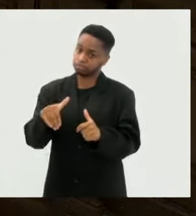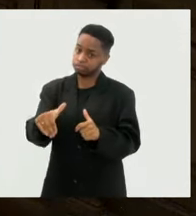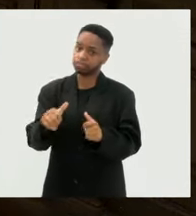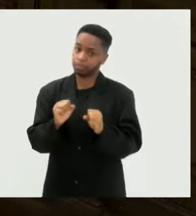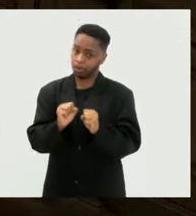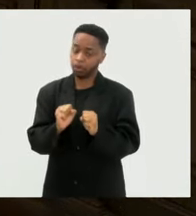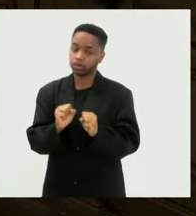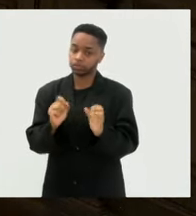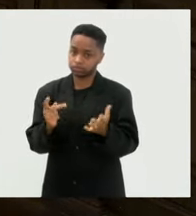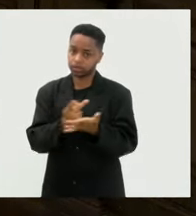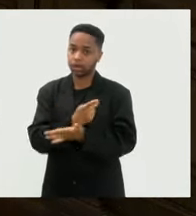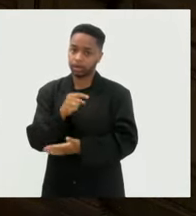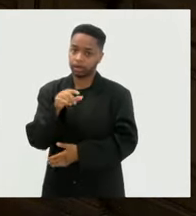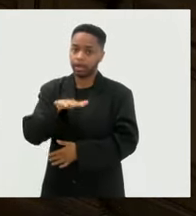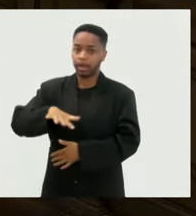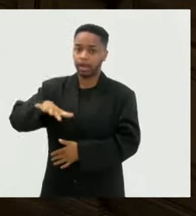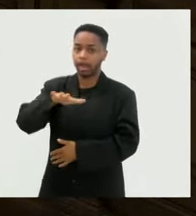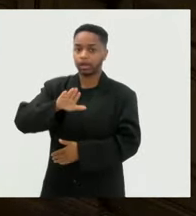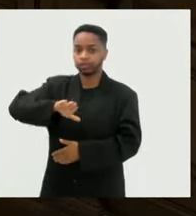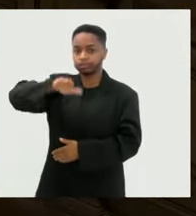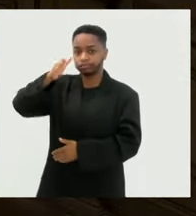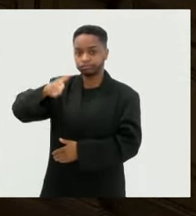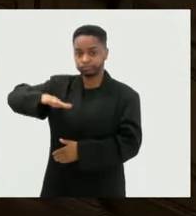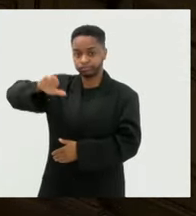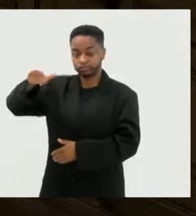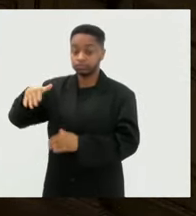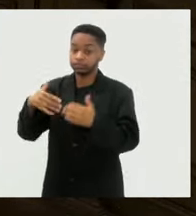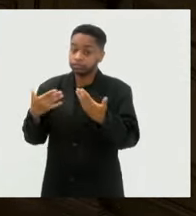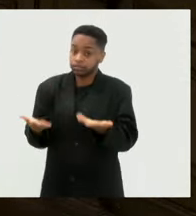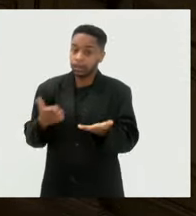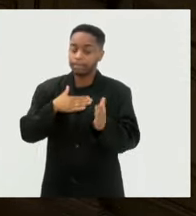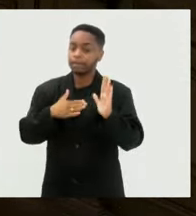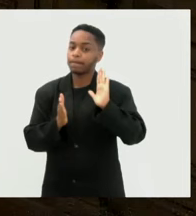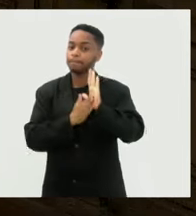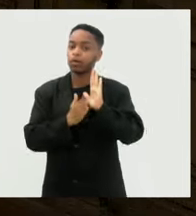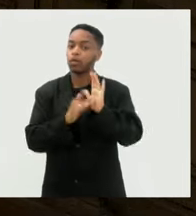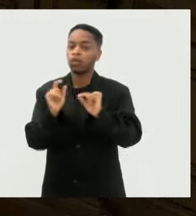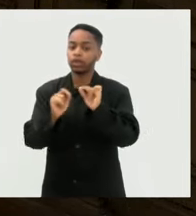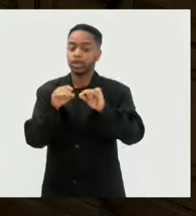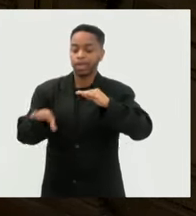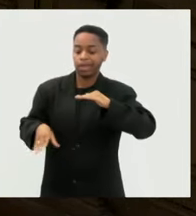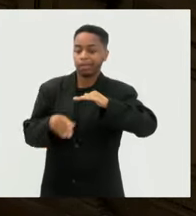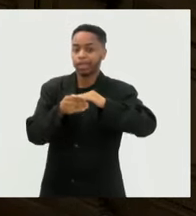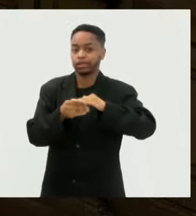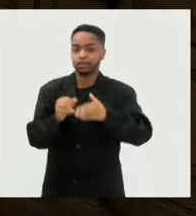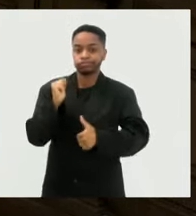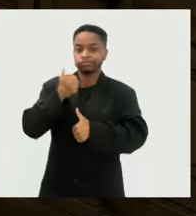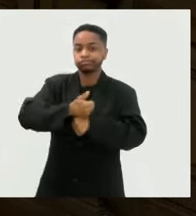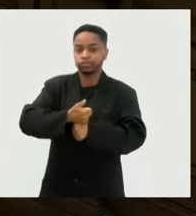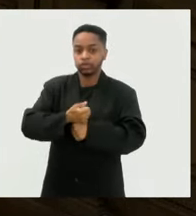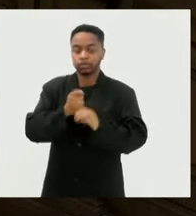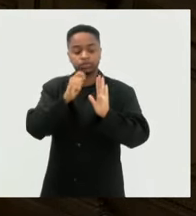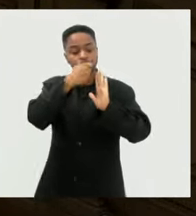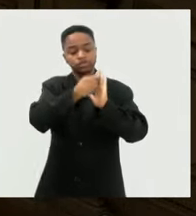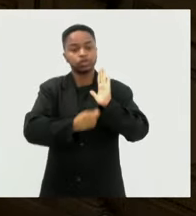nossa querida região serrana. Então, eu estou propondo uma emenda à emenda, botando assim,